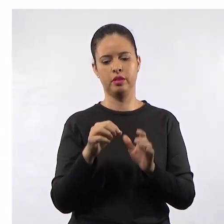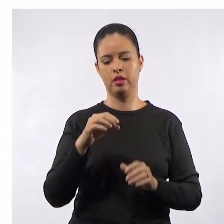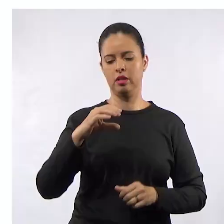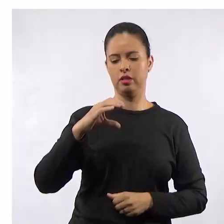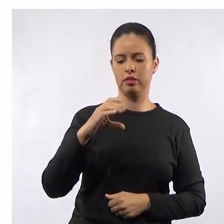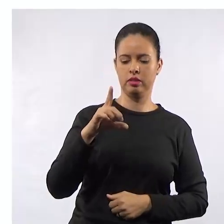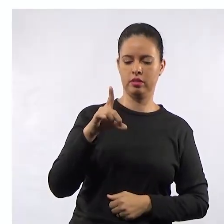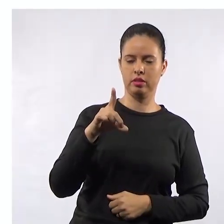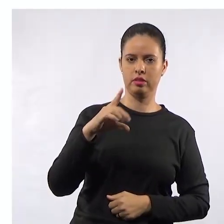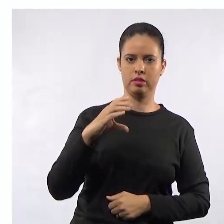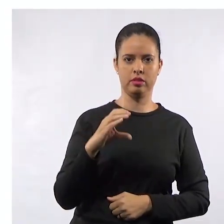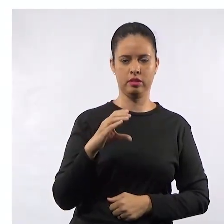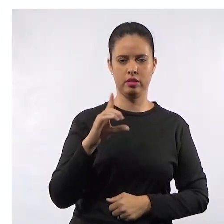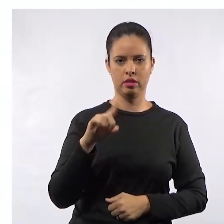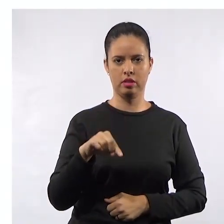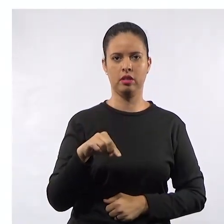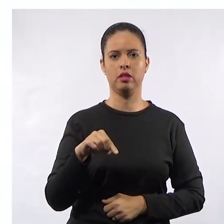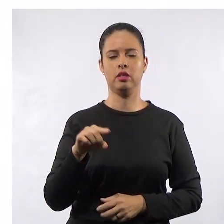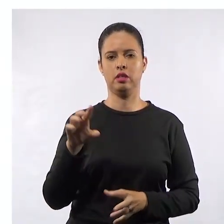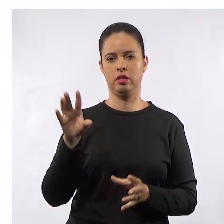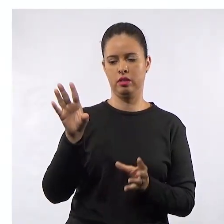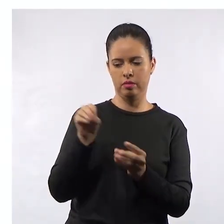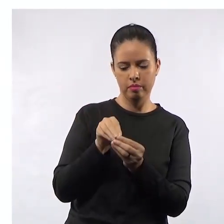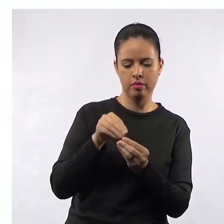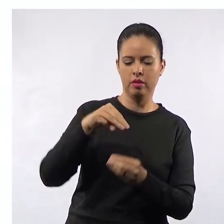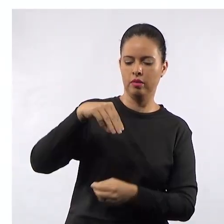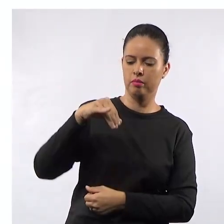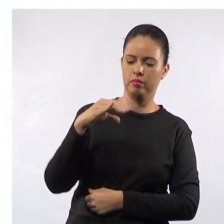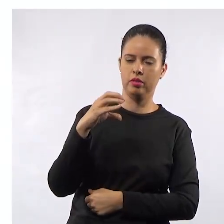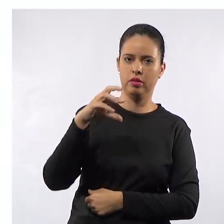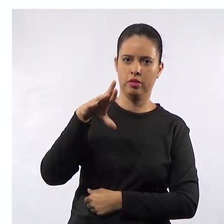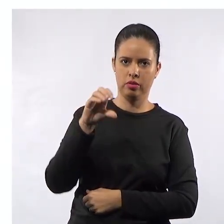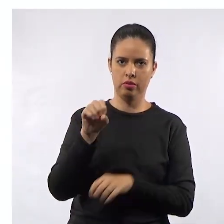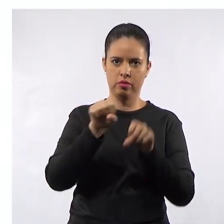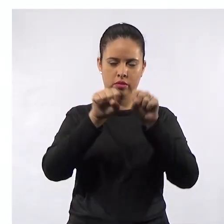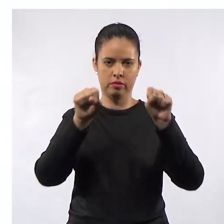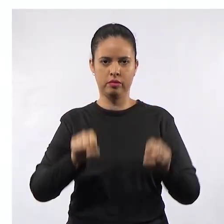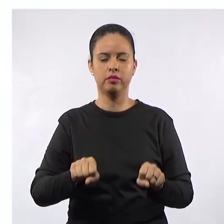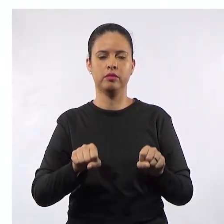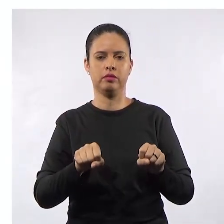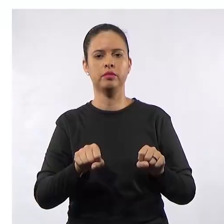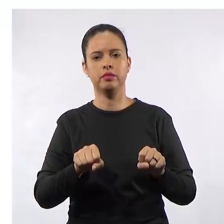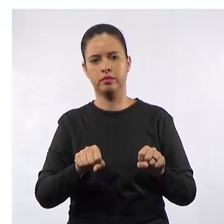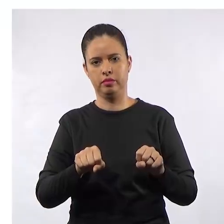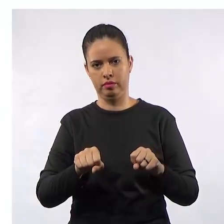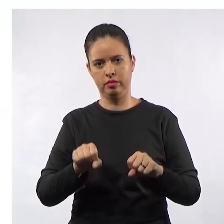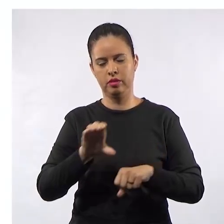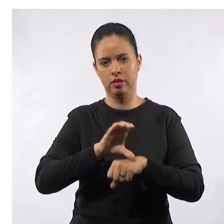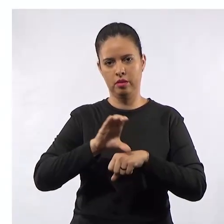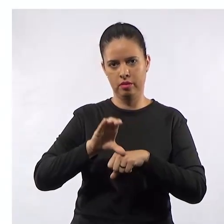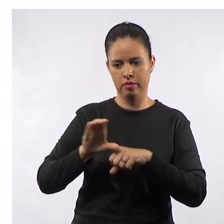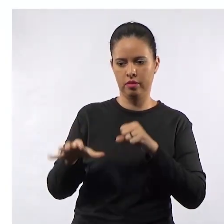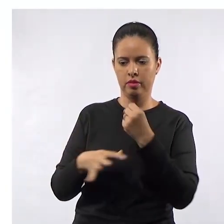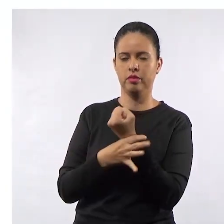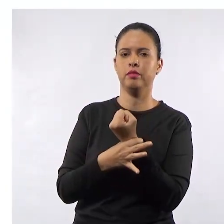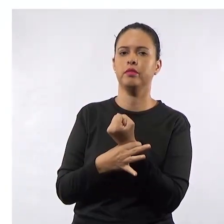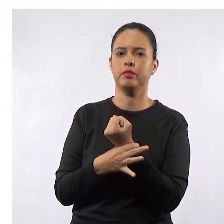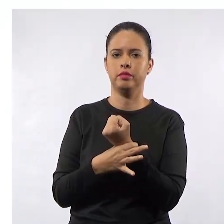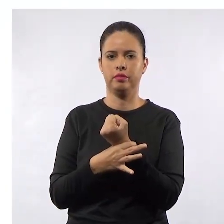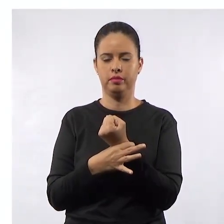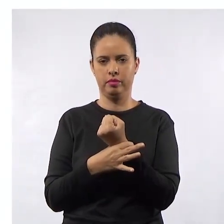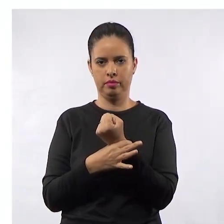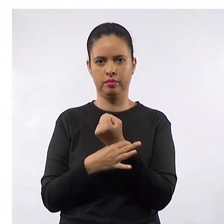Que o CDC é chamado de microsistema, tá? O nosso Código de Defesa do Consumidor é chamado